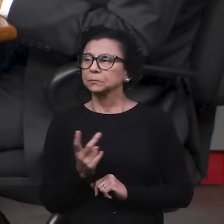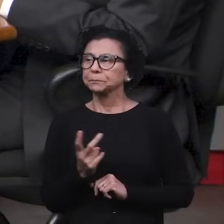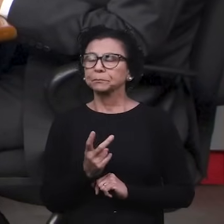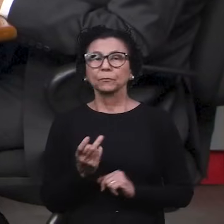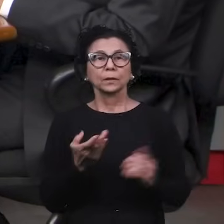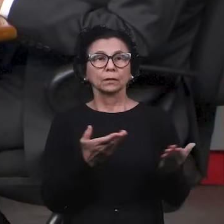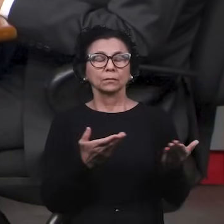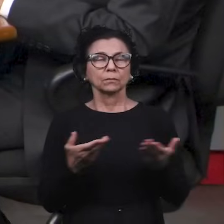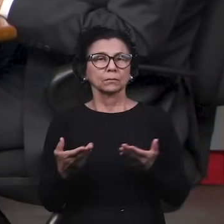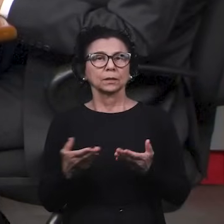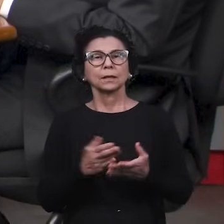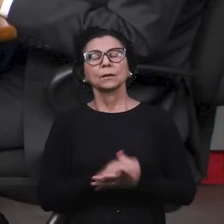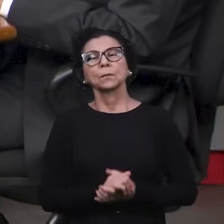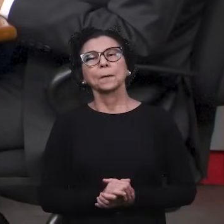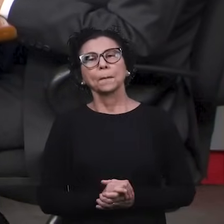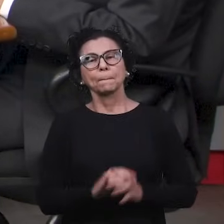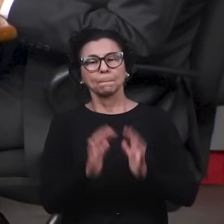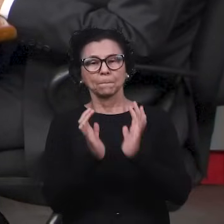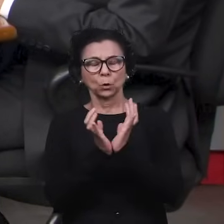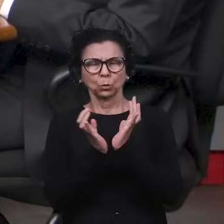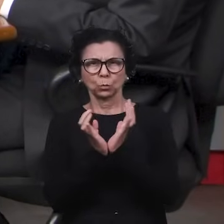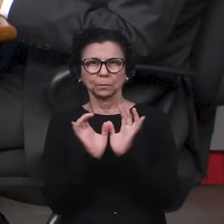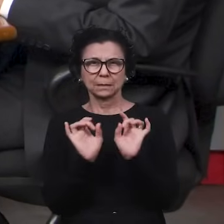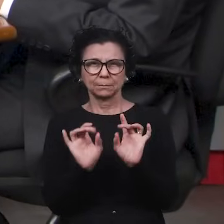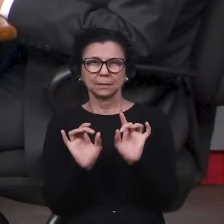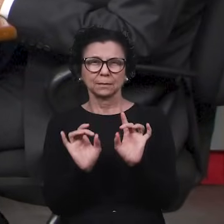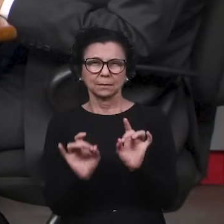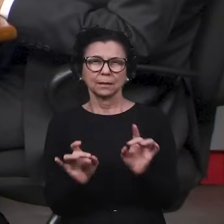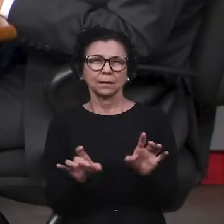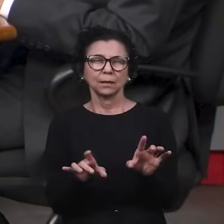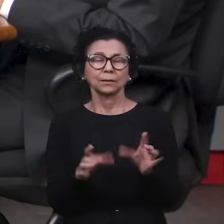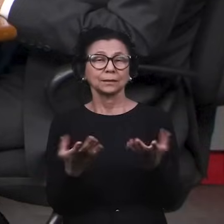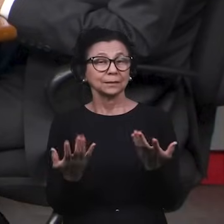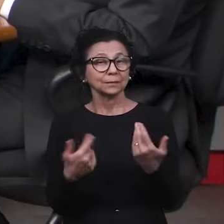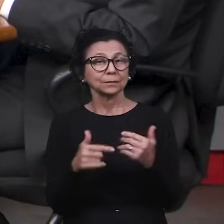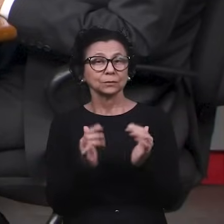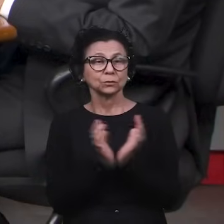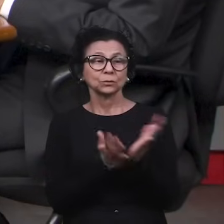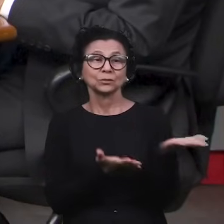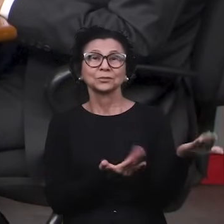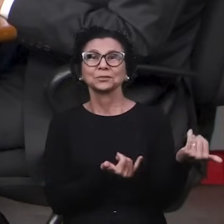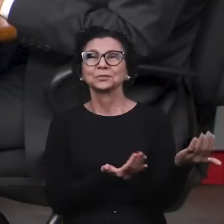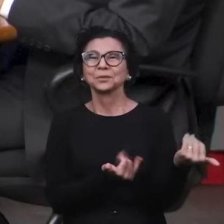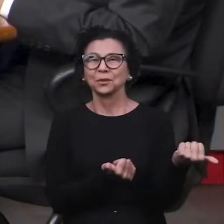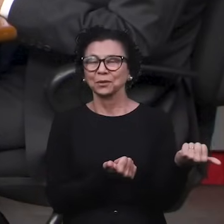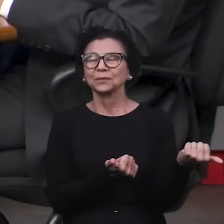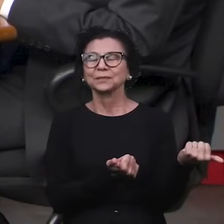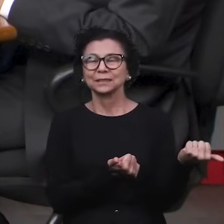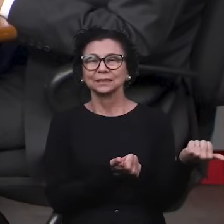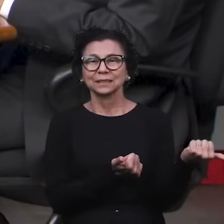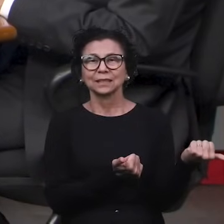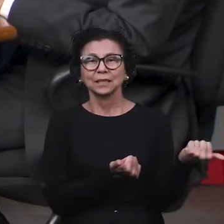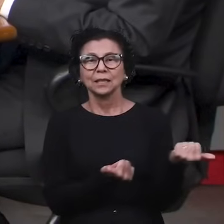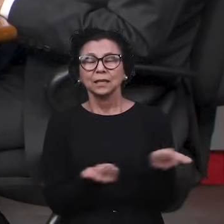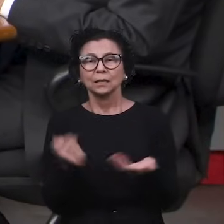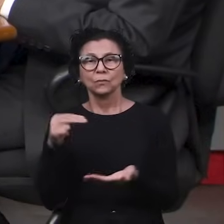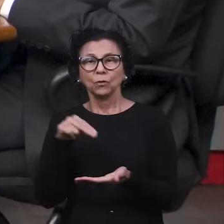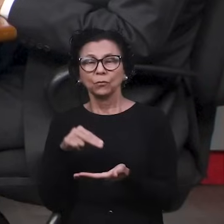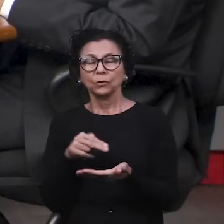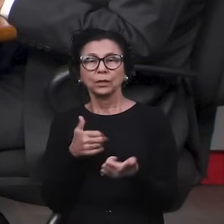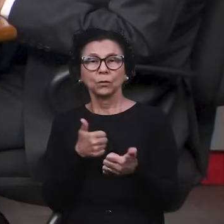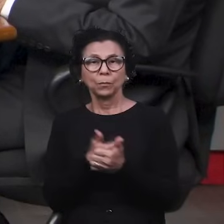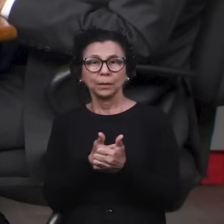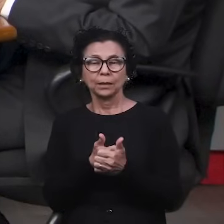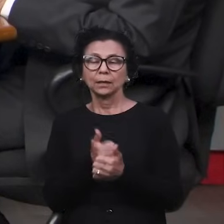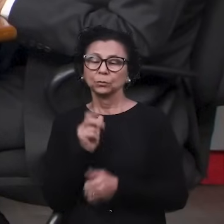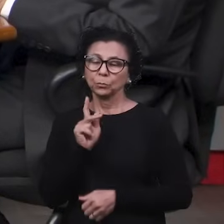trazer aqui depois um grupo aqui especial também, que é o grupo de jovens, e nós vamos trazer com eles o professor de jovens. Então